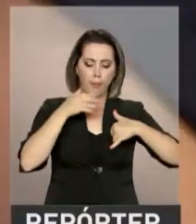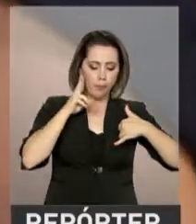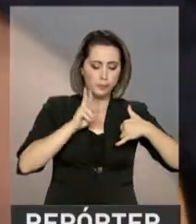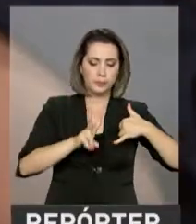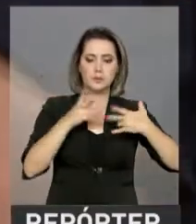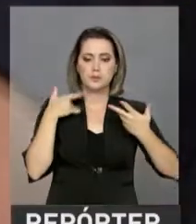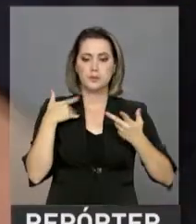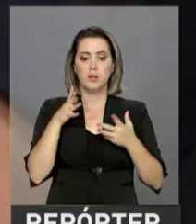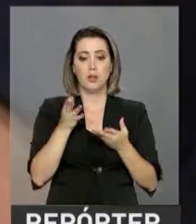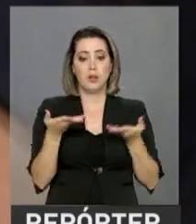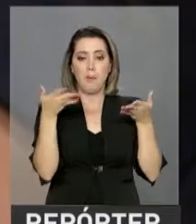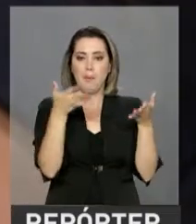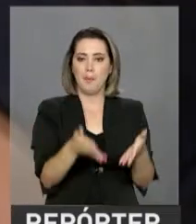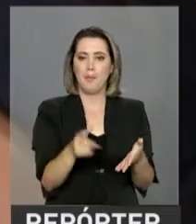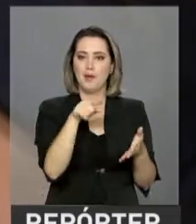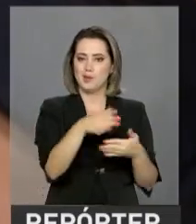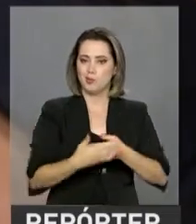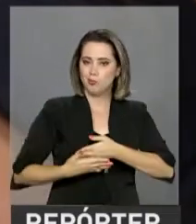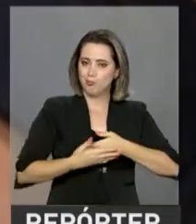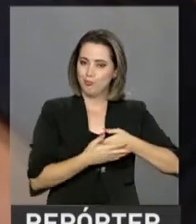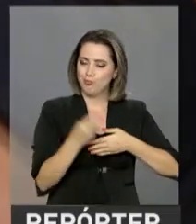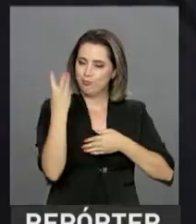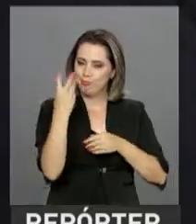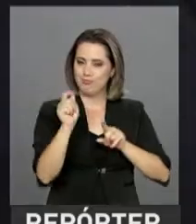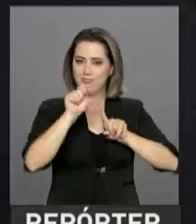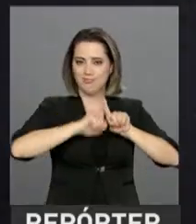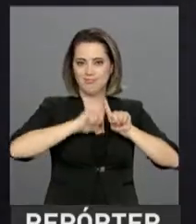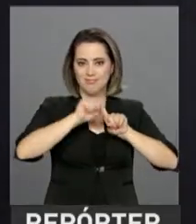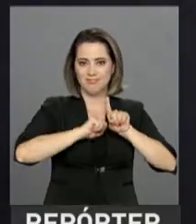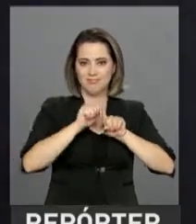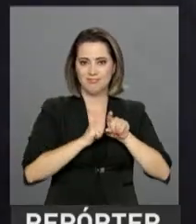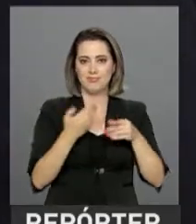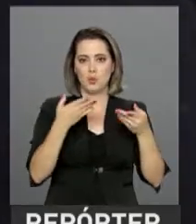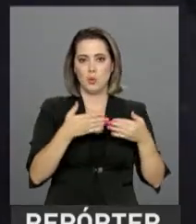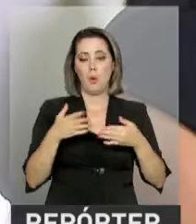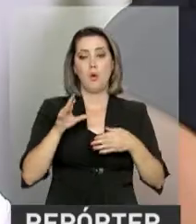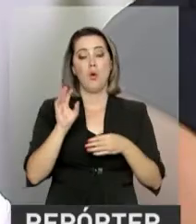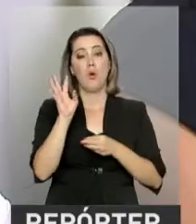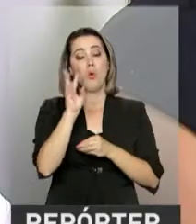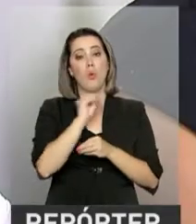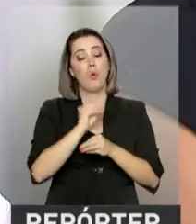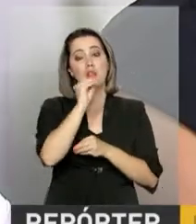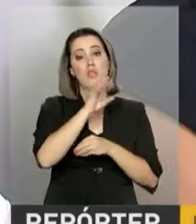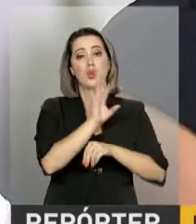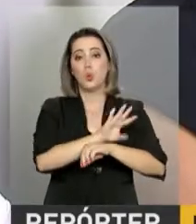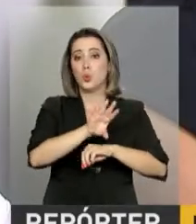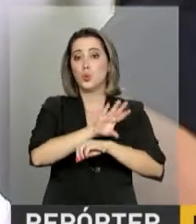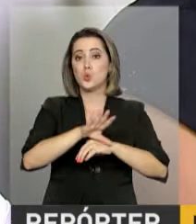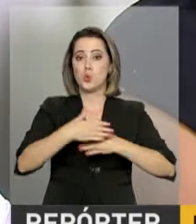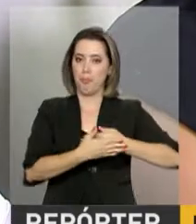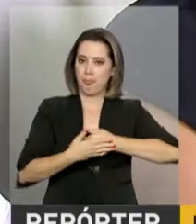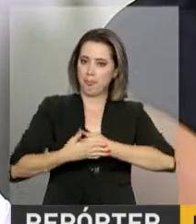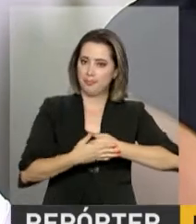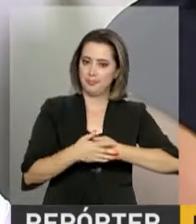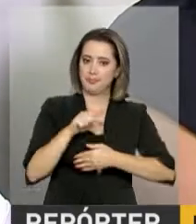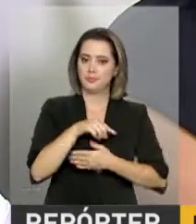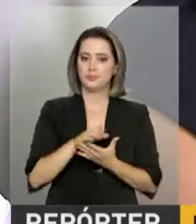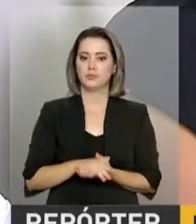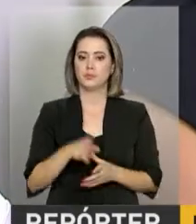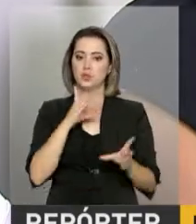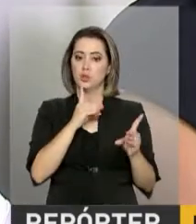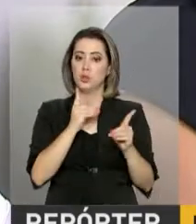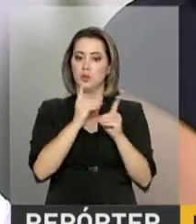participa com a pequena milena vitória de três meses da oficina de bebê eu encontrei atendimento e precisava que